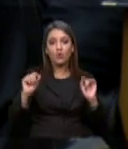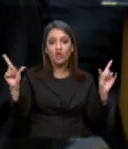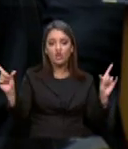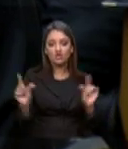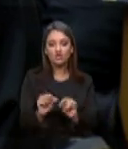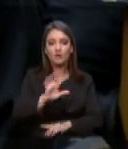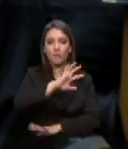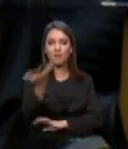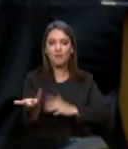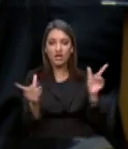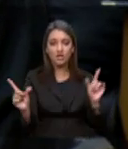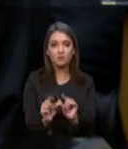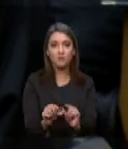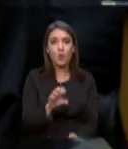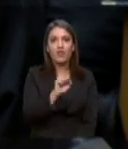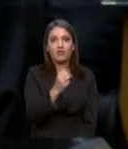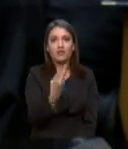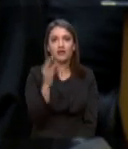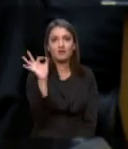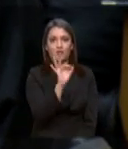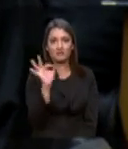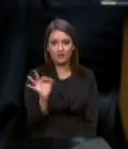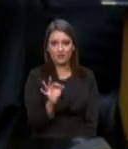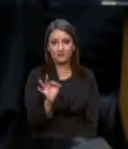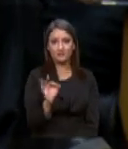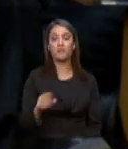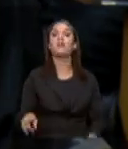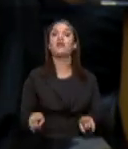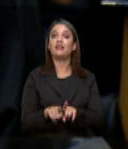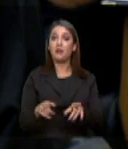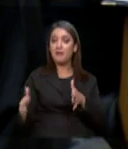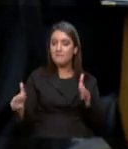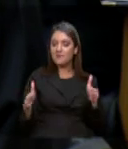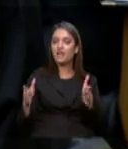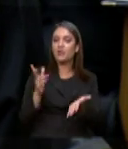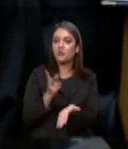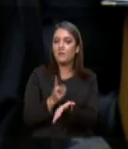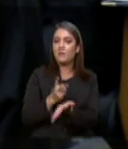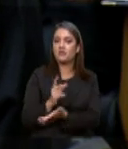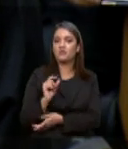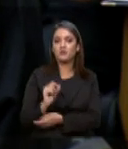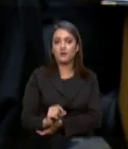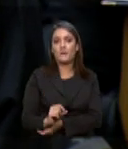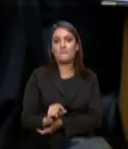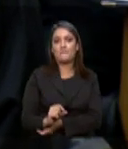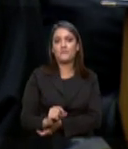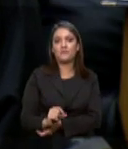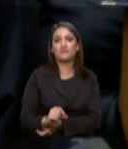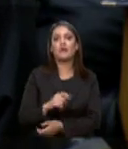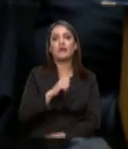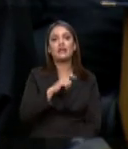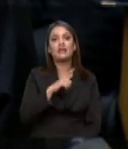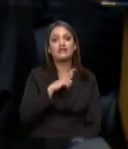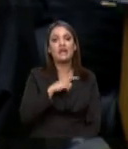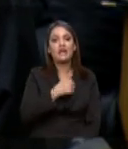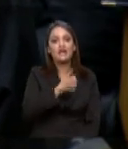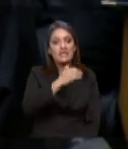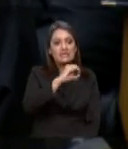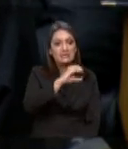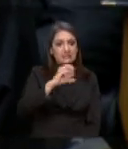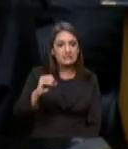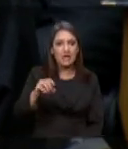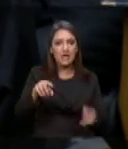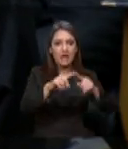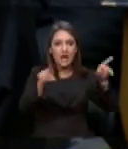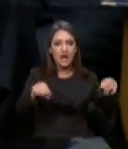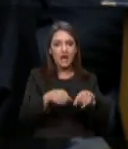chegamos a 83%. Também foi nesse mesmo período que nós tivemos 100 terras indígenas